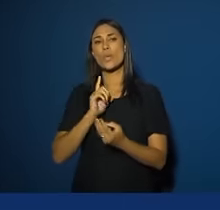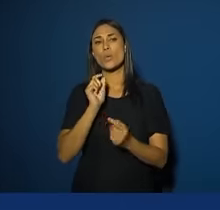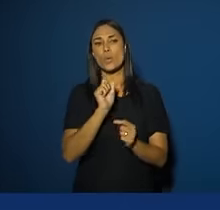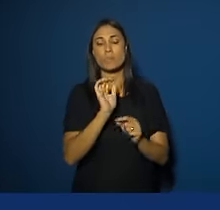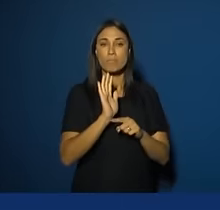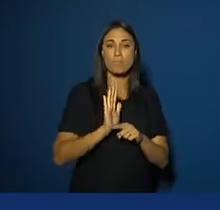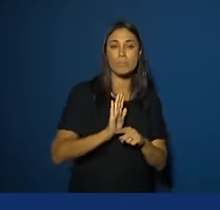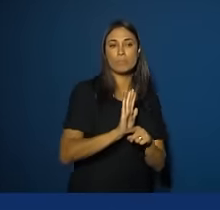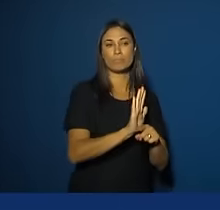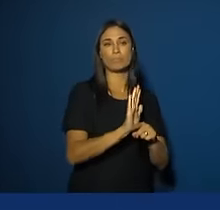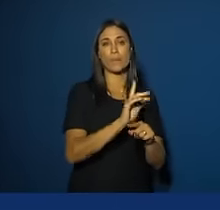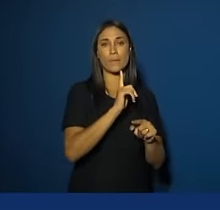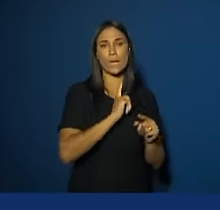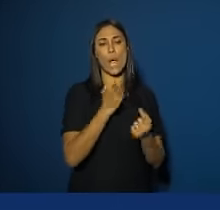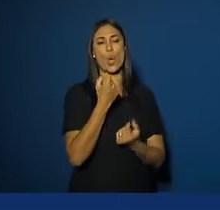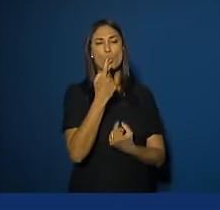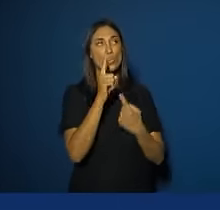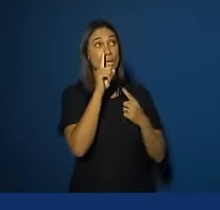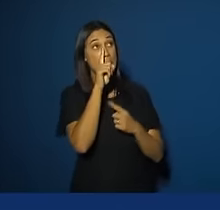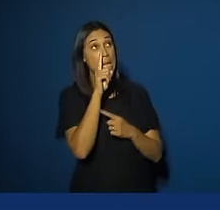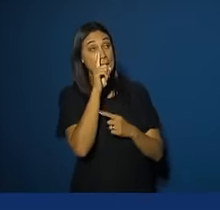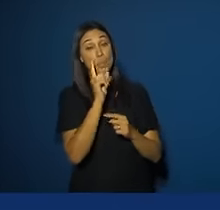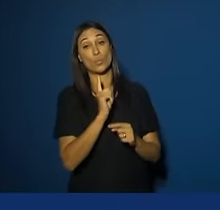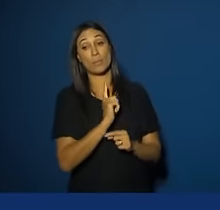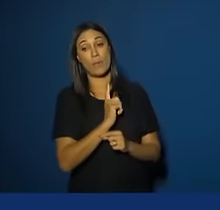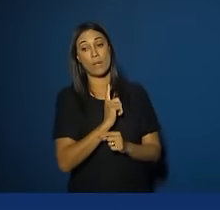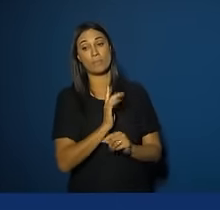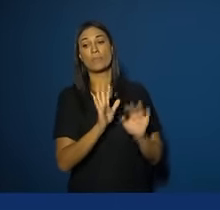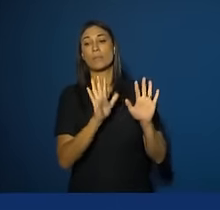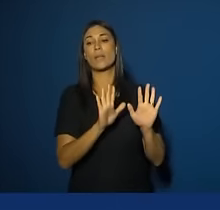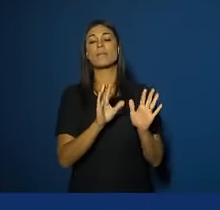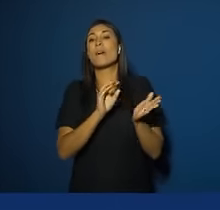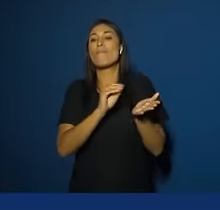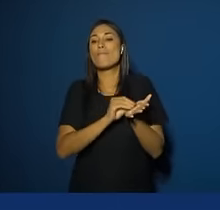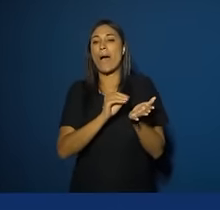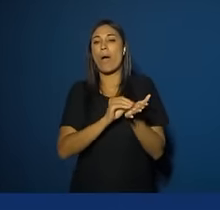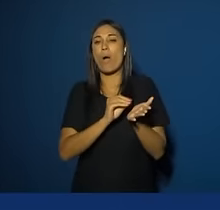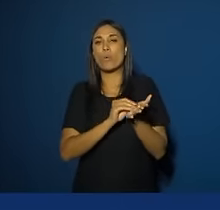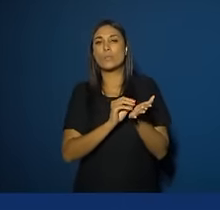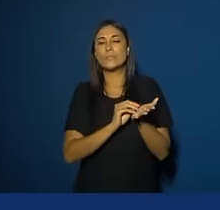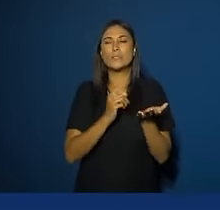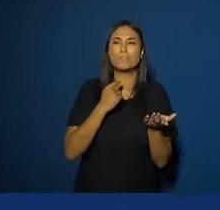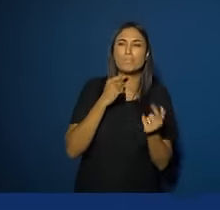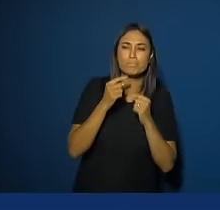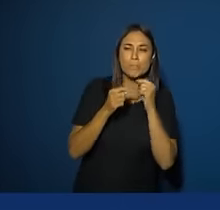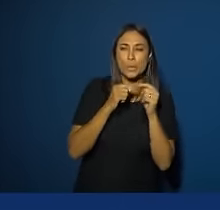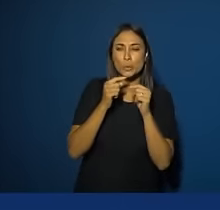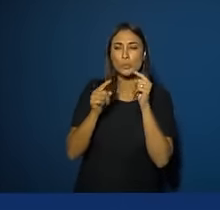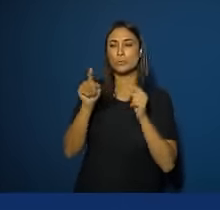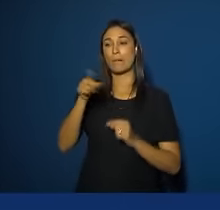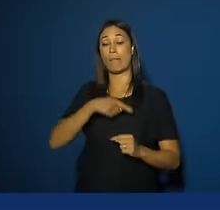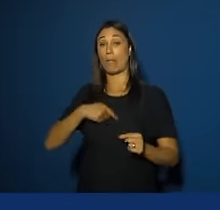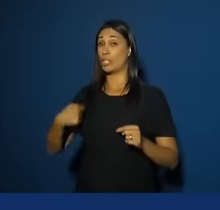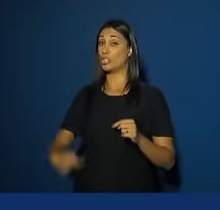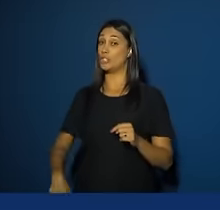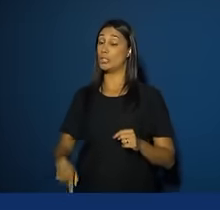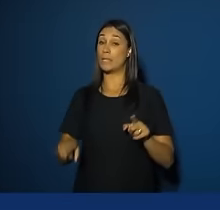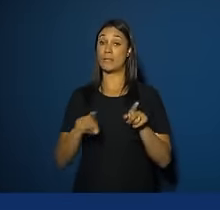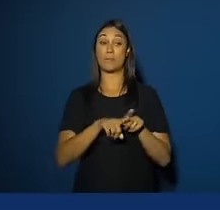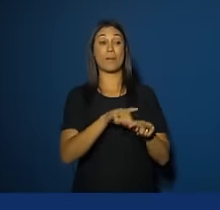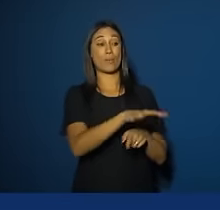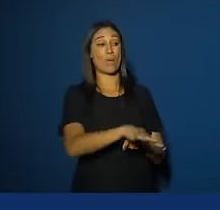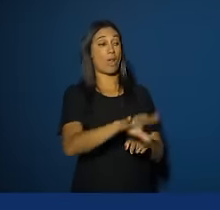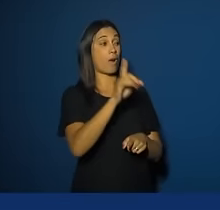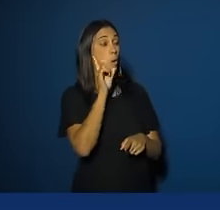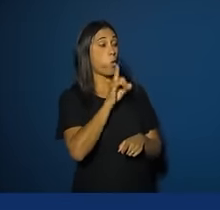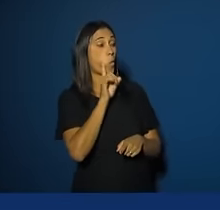favor, com alguns riscos, que essa incerteza da China num cenário mais favorável dos Estados Unidos acaba